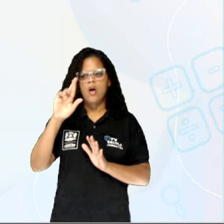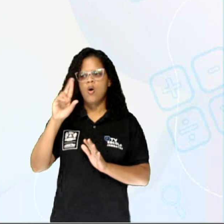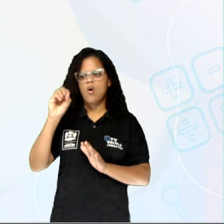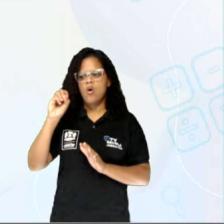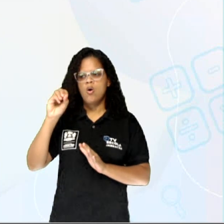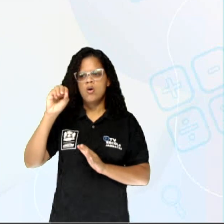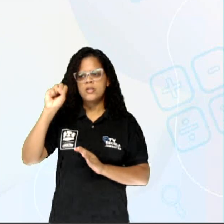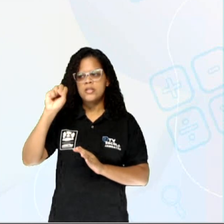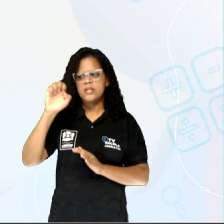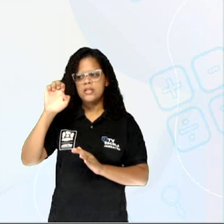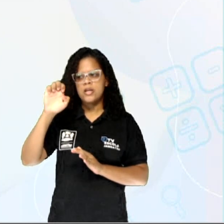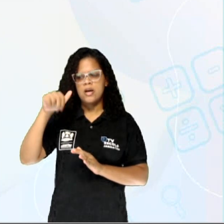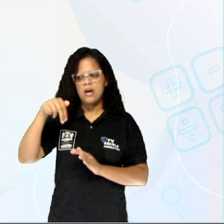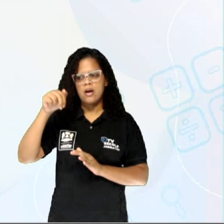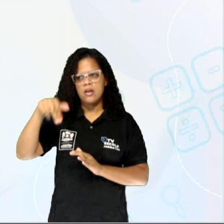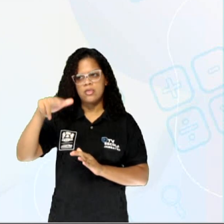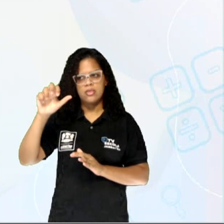seguinte: